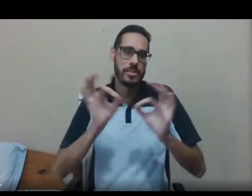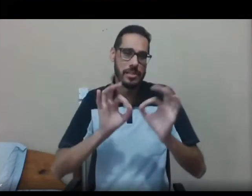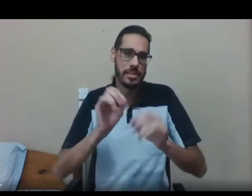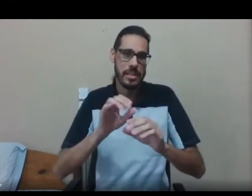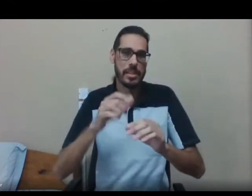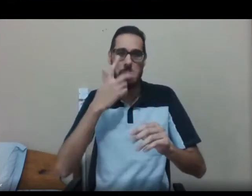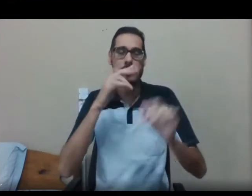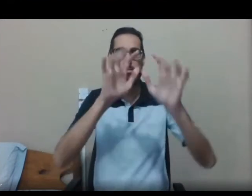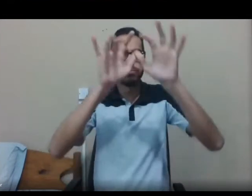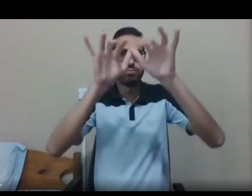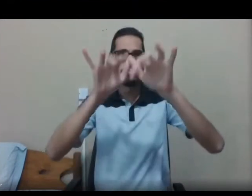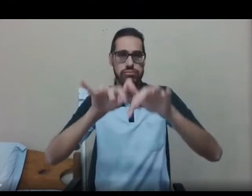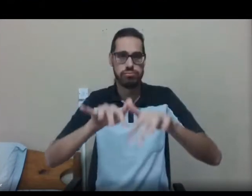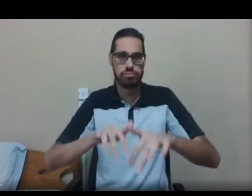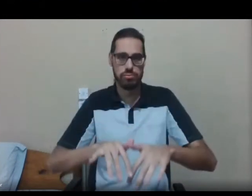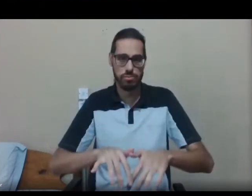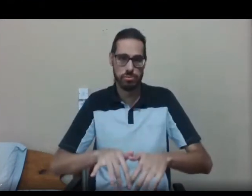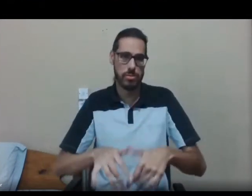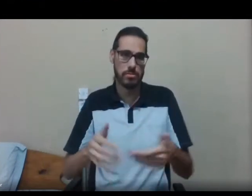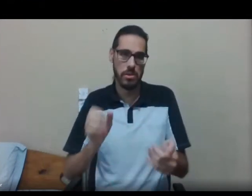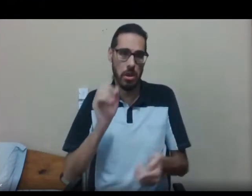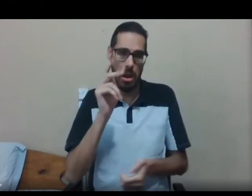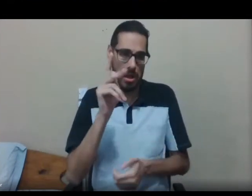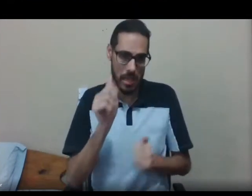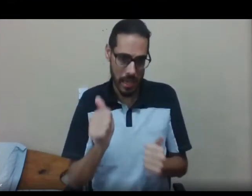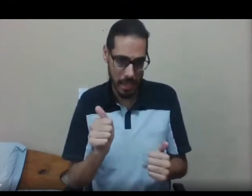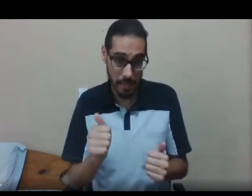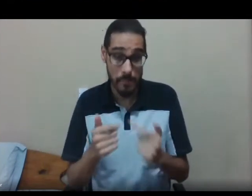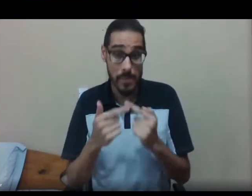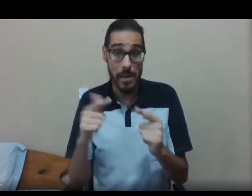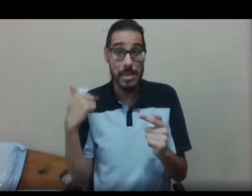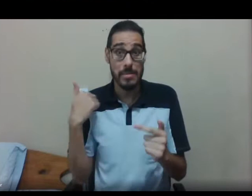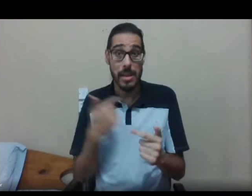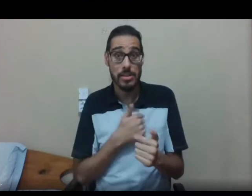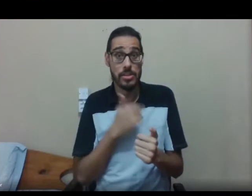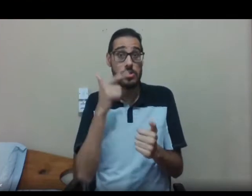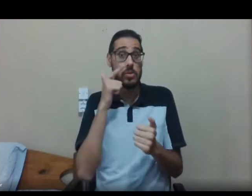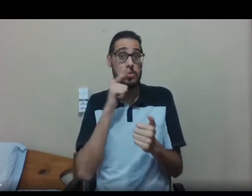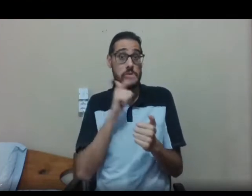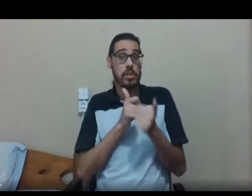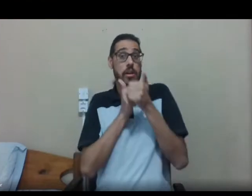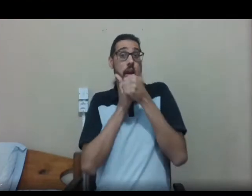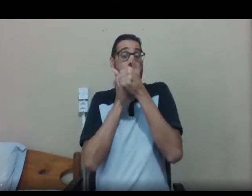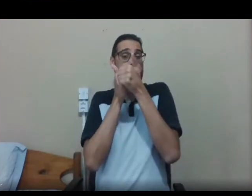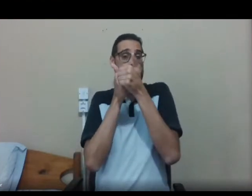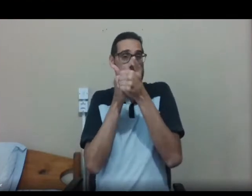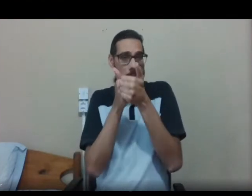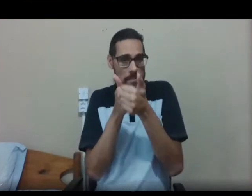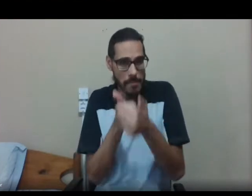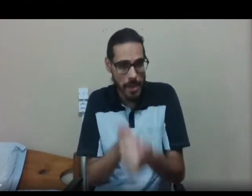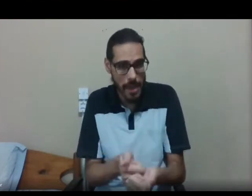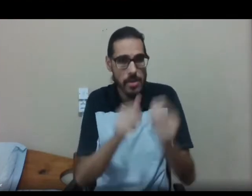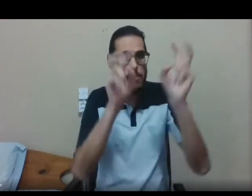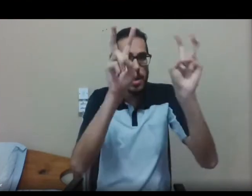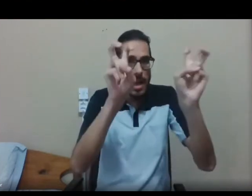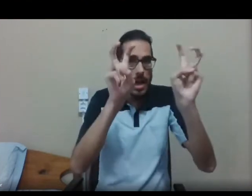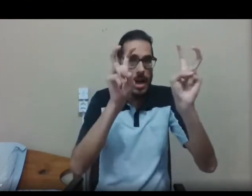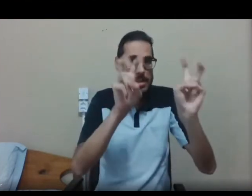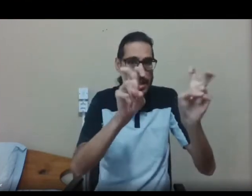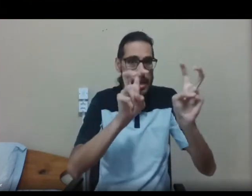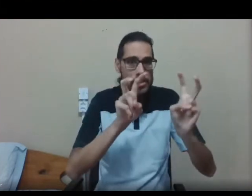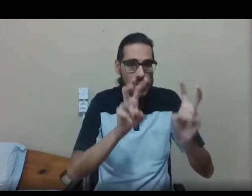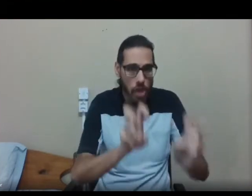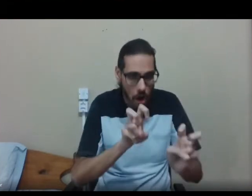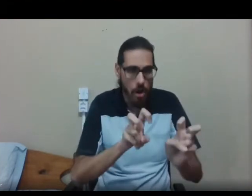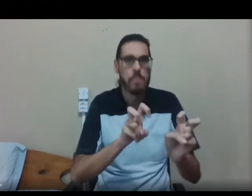no processo de planejamento. Então, a gente consegue visualizar, por exemplo, os tópicos, né, então, o tópico 1, para cada tópico